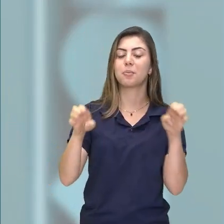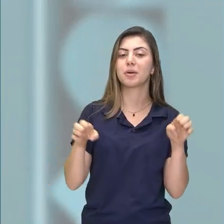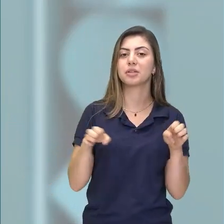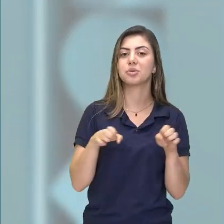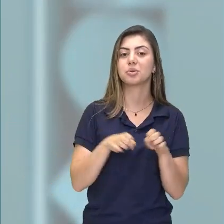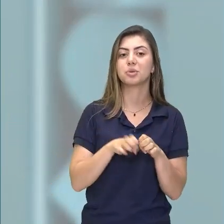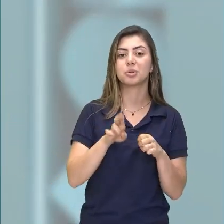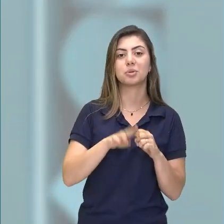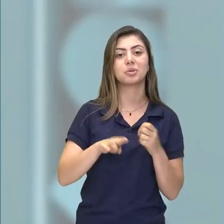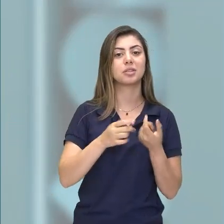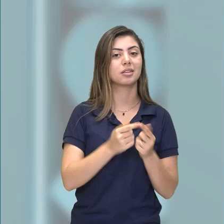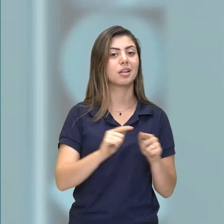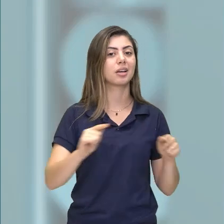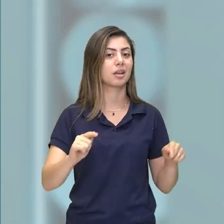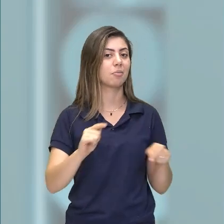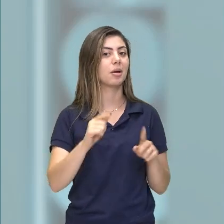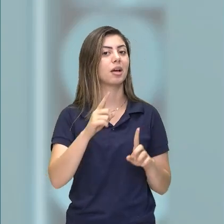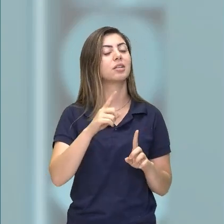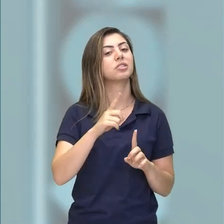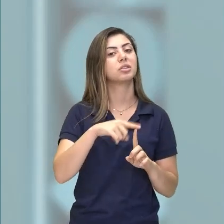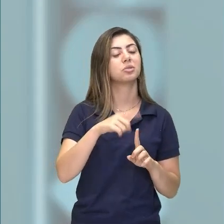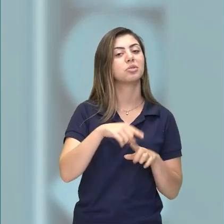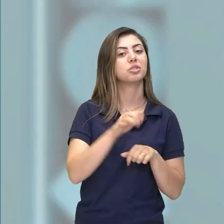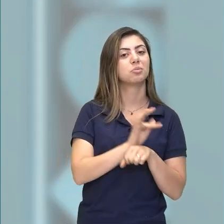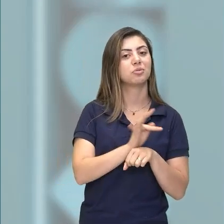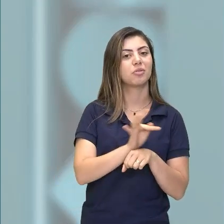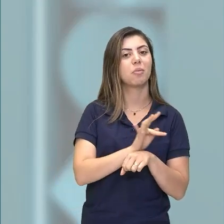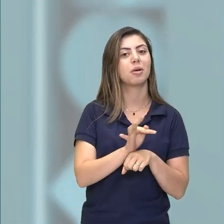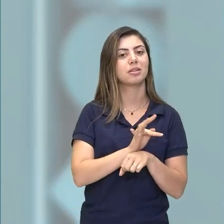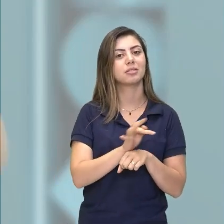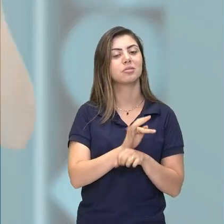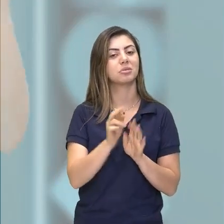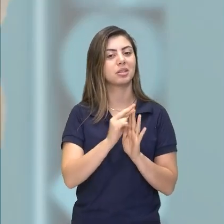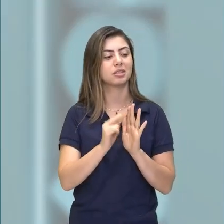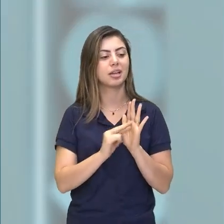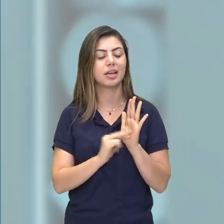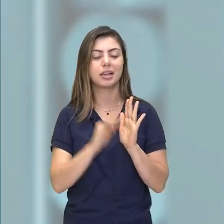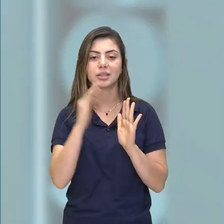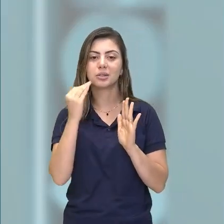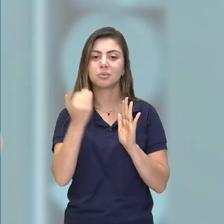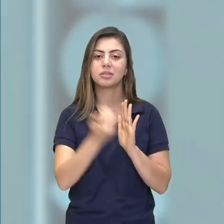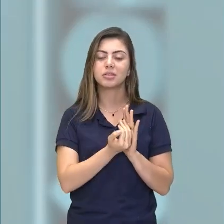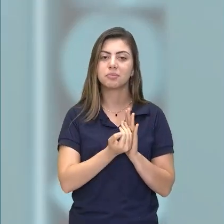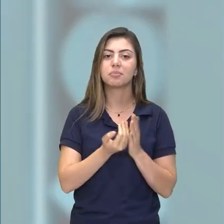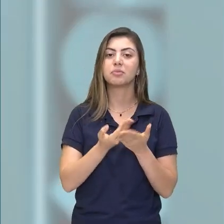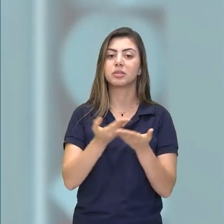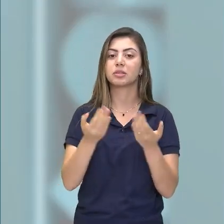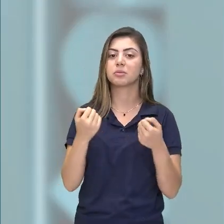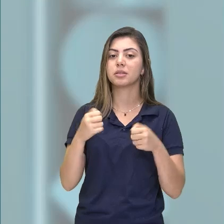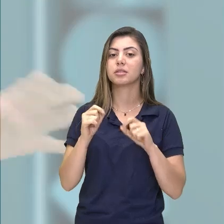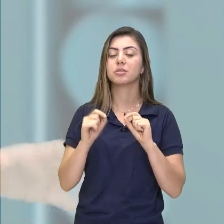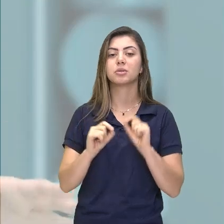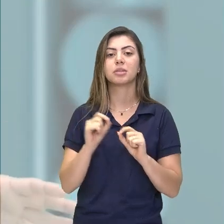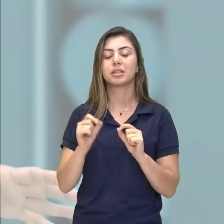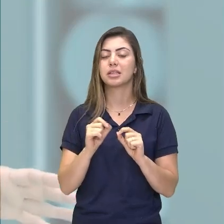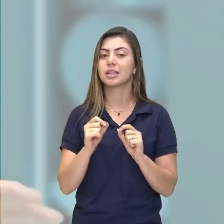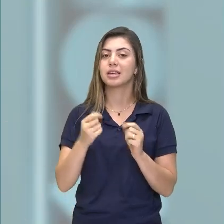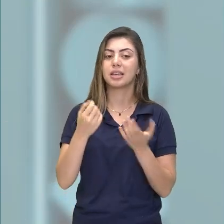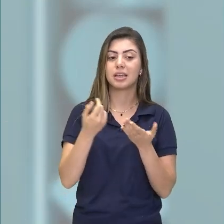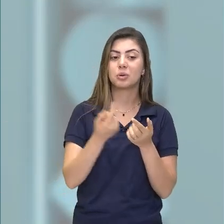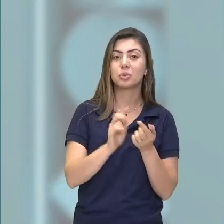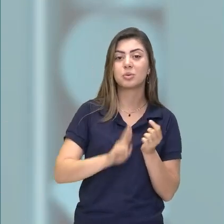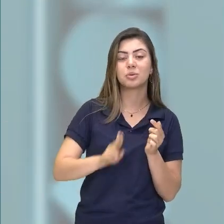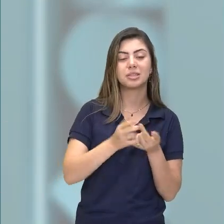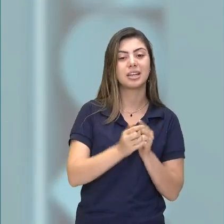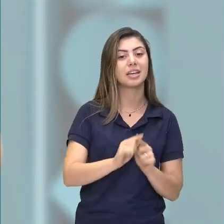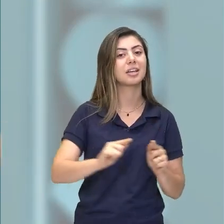tange a norma da língua portuguesa, a norma padrão. Então, você tem que escrever, coloque entre aspas, corretamente. Eu não gosto muito dessa